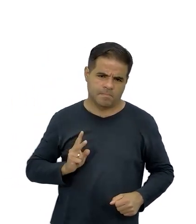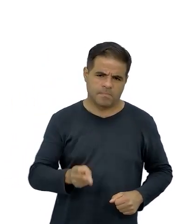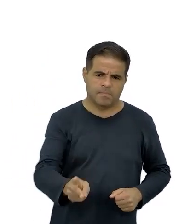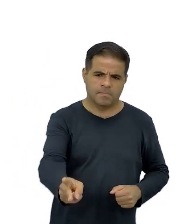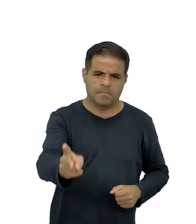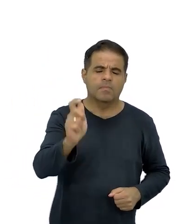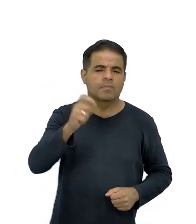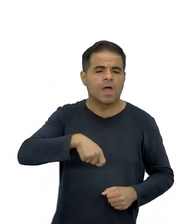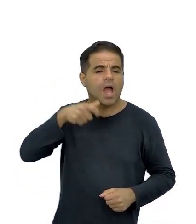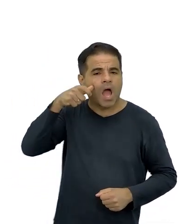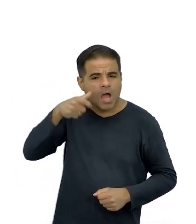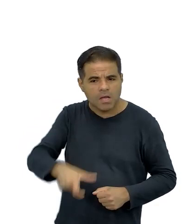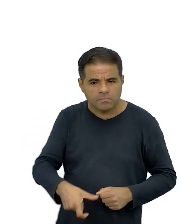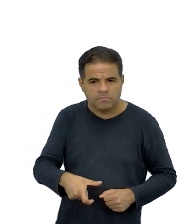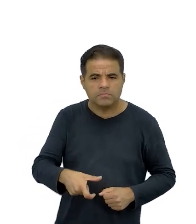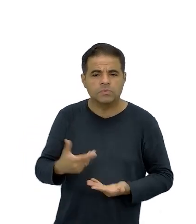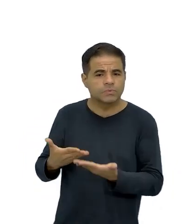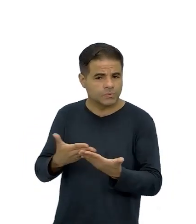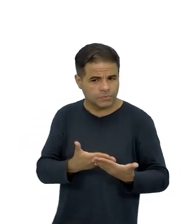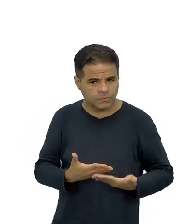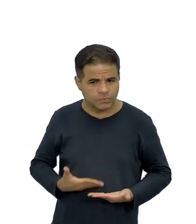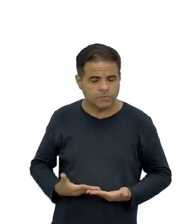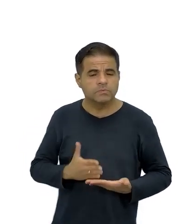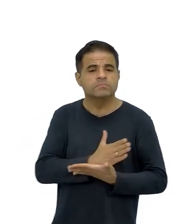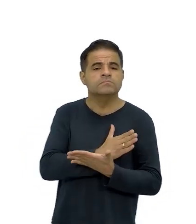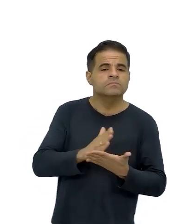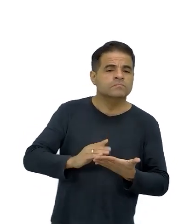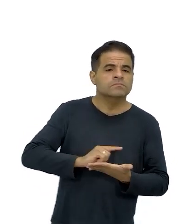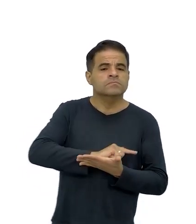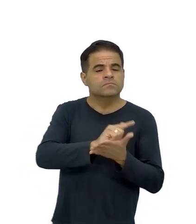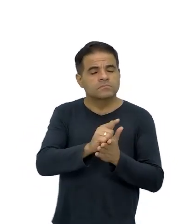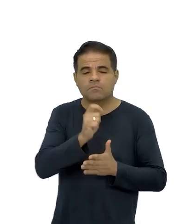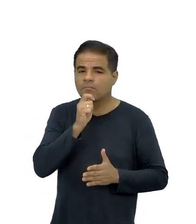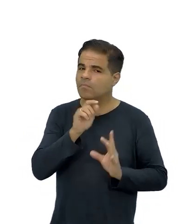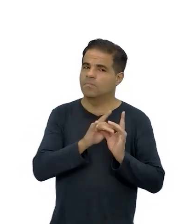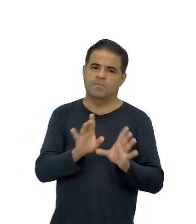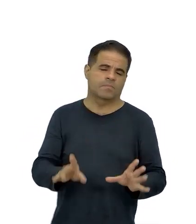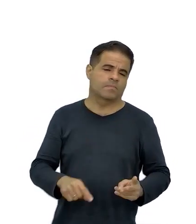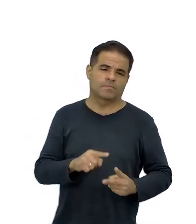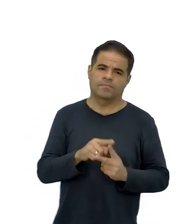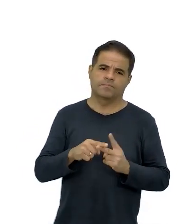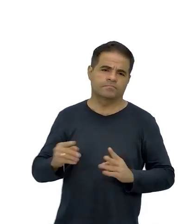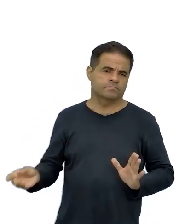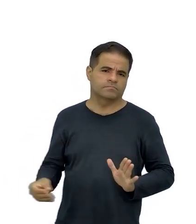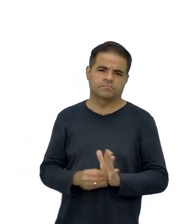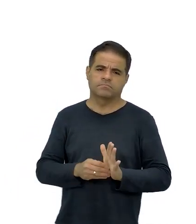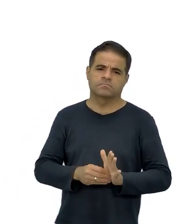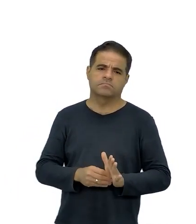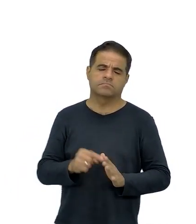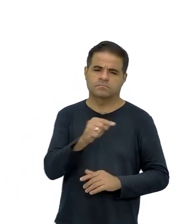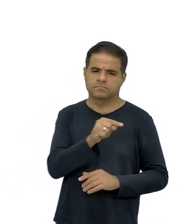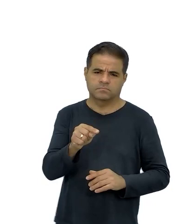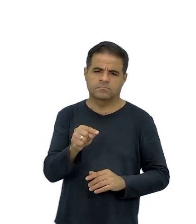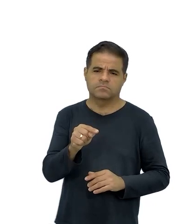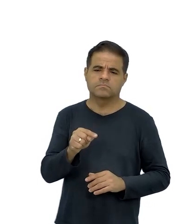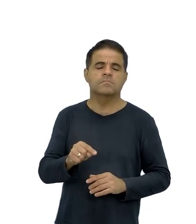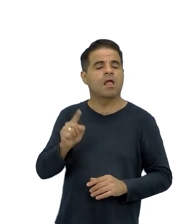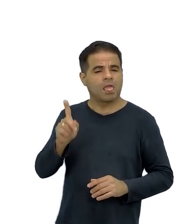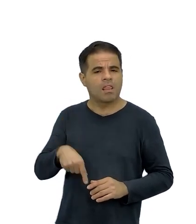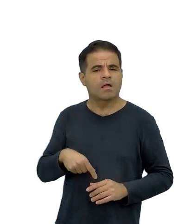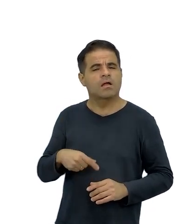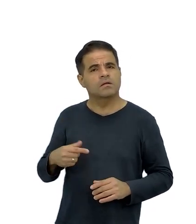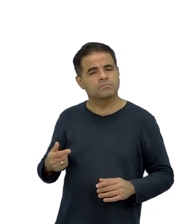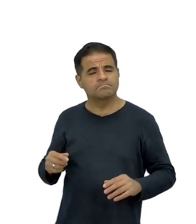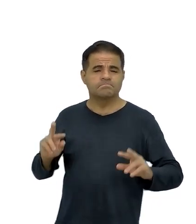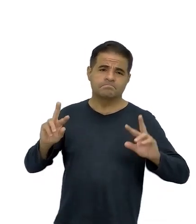ser interessante destacar com os estudantes que alguns gêneros não permitem 2 pontos e o travessão, mas apenas